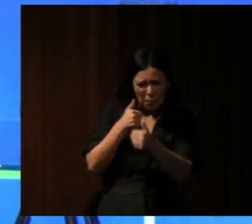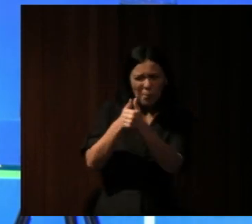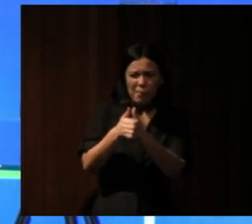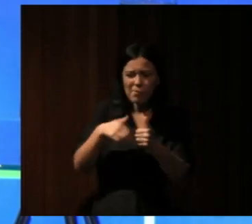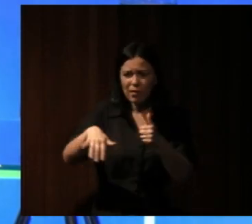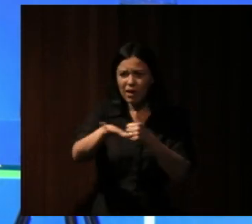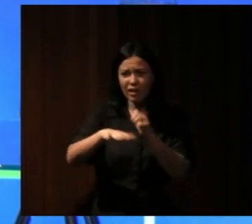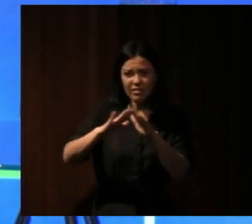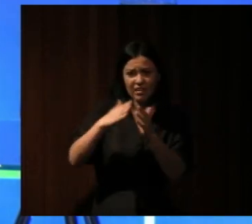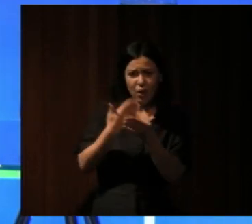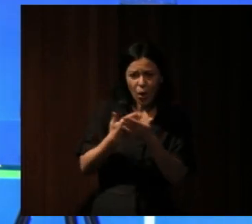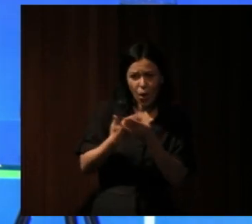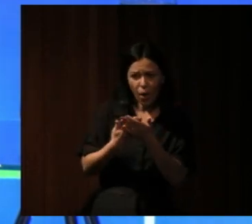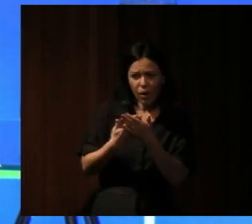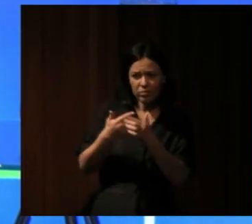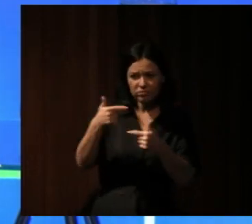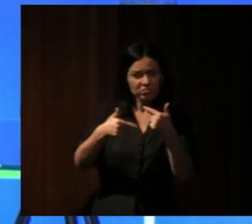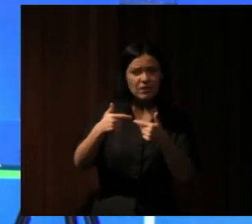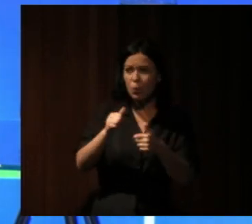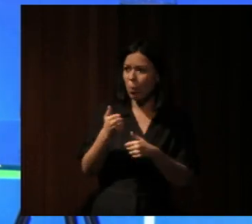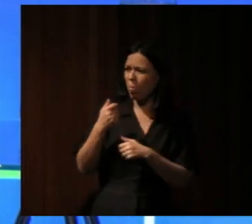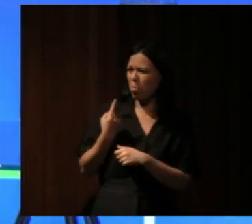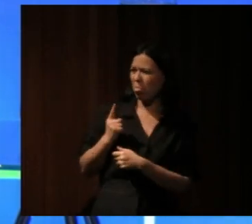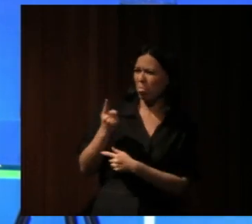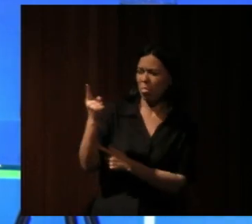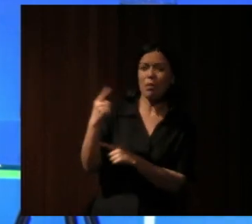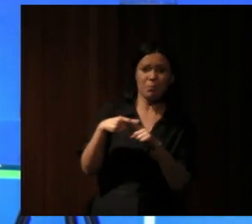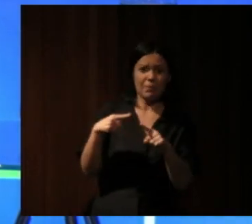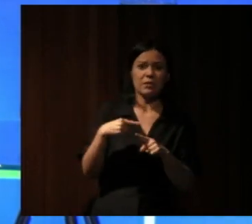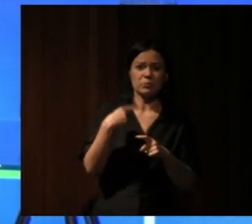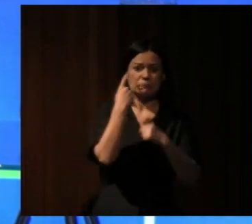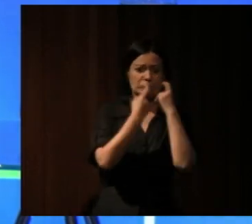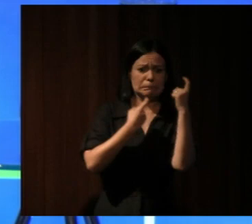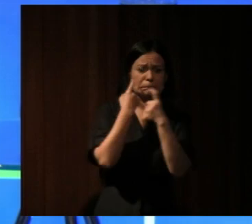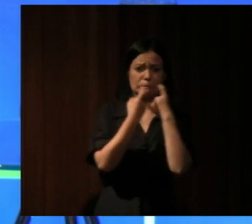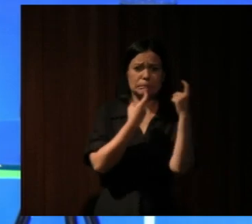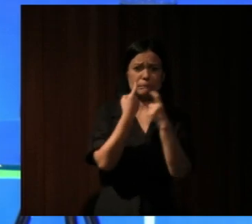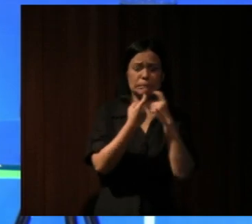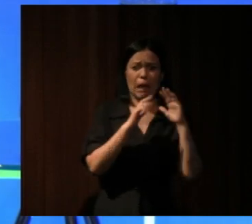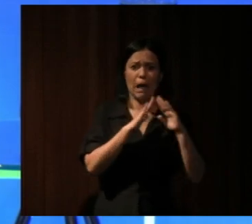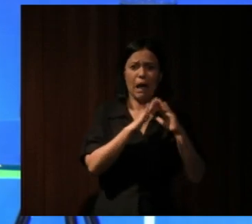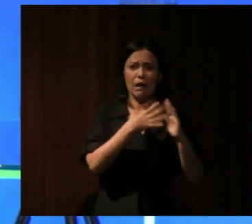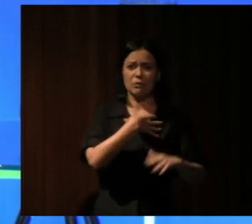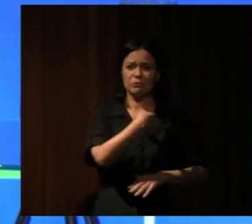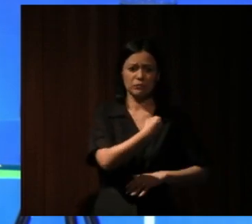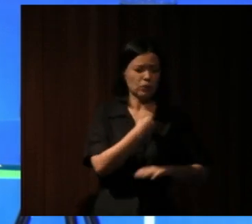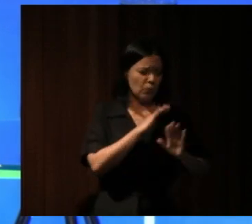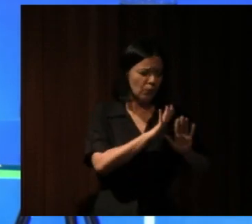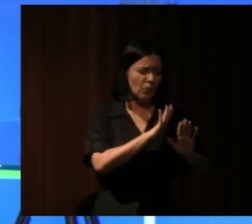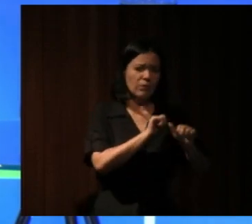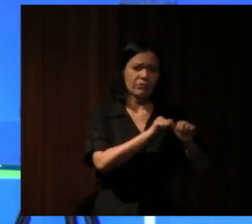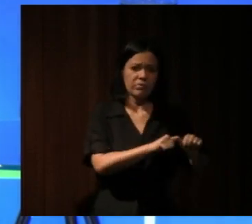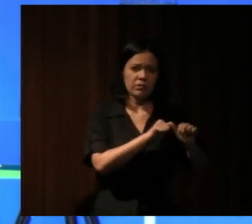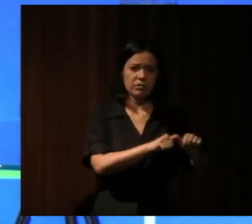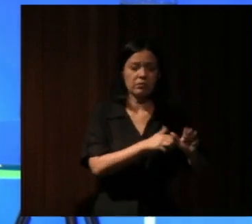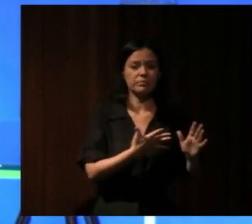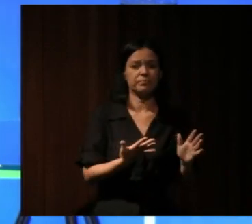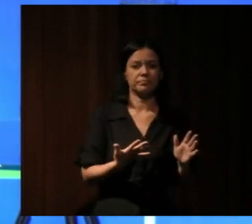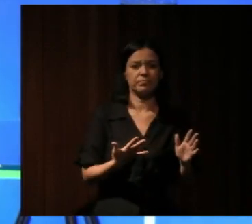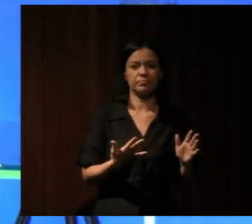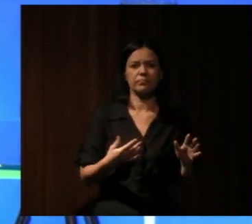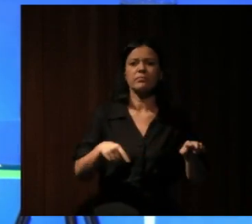vários fake News de que estava acontecendo outros ataques dentro da escola estavam sendo planejados a gente já